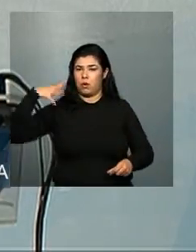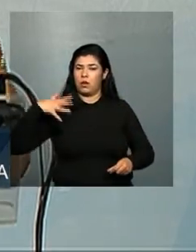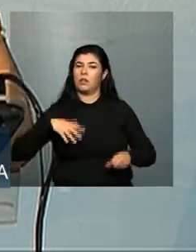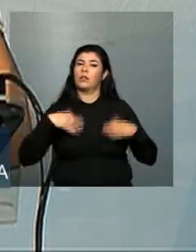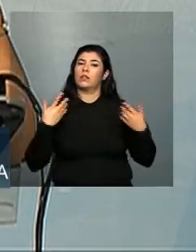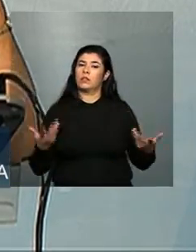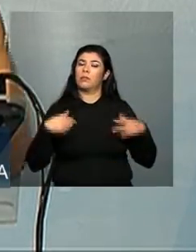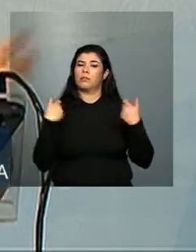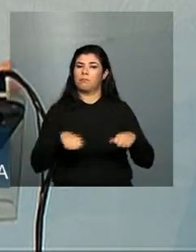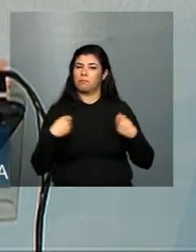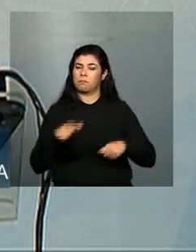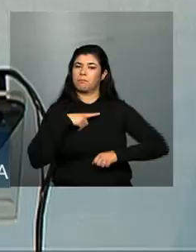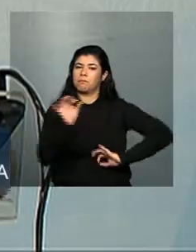dedicar,